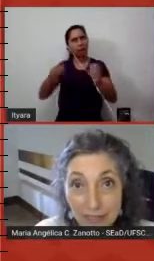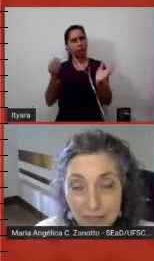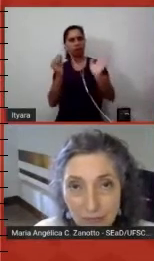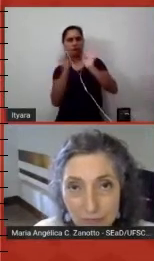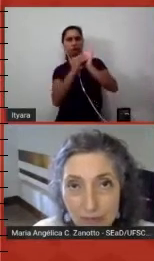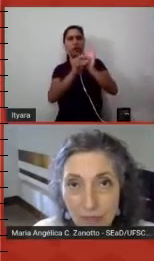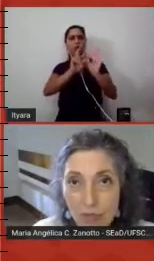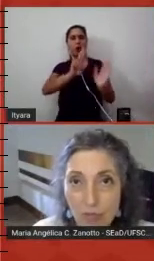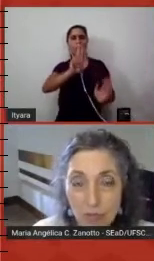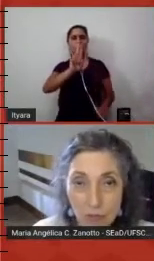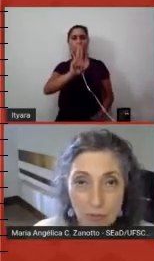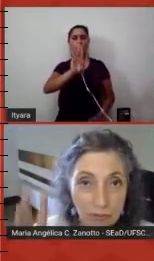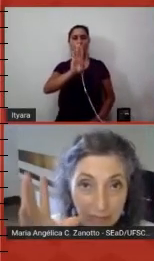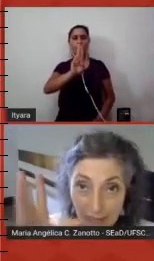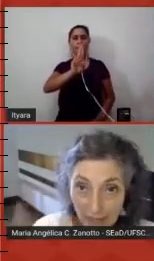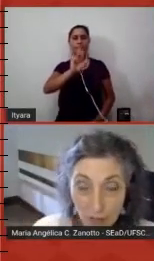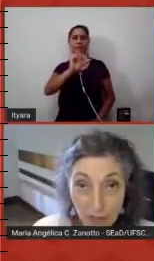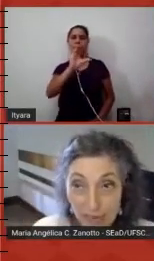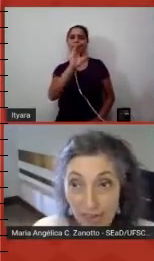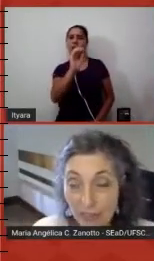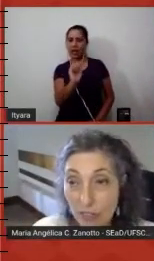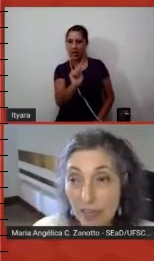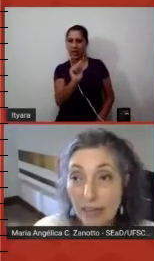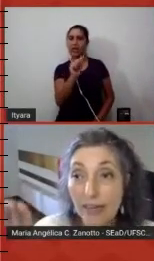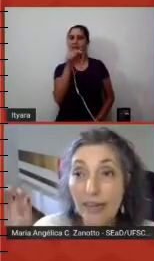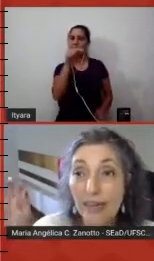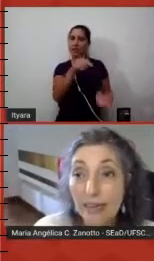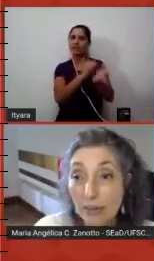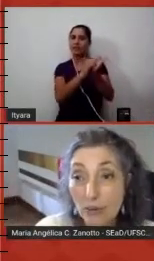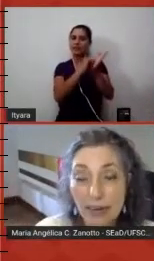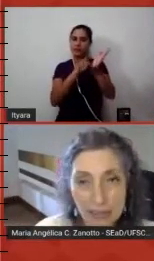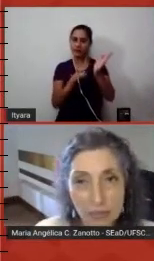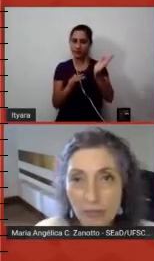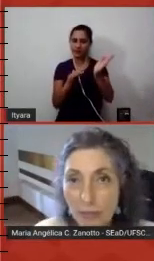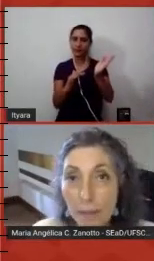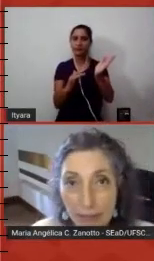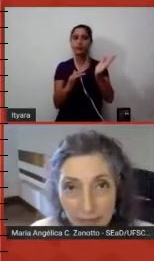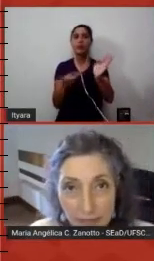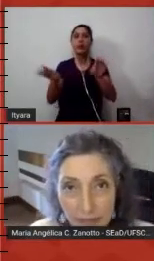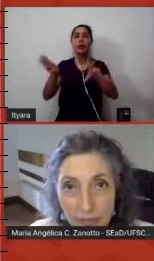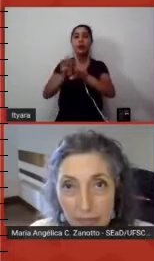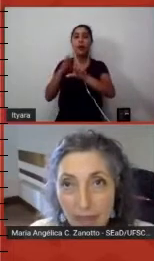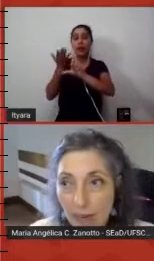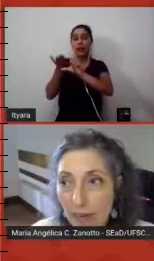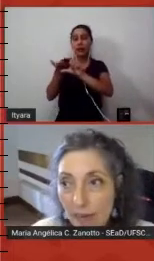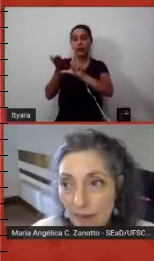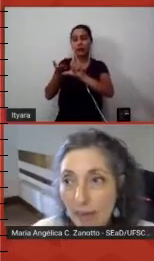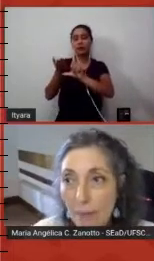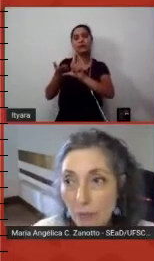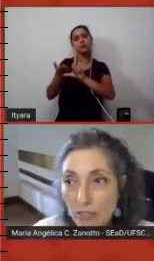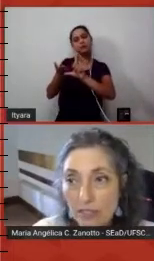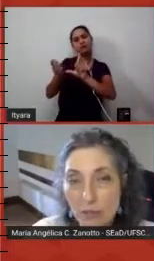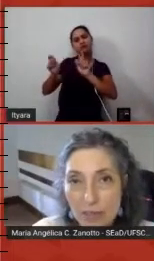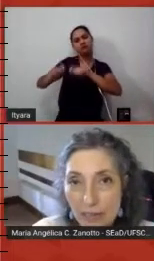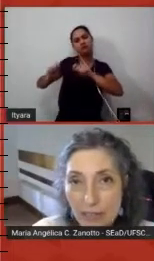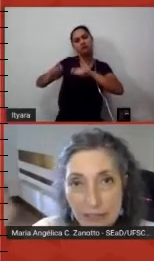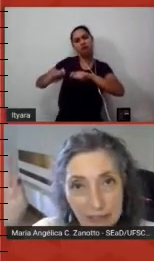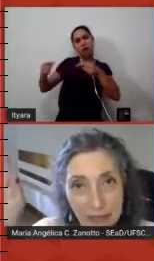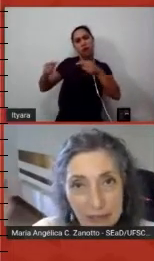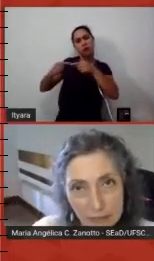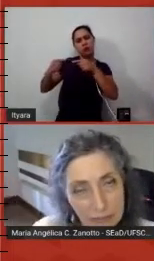a avaliação daquela atividade. E no Classroom também, né? Ela é